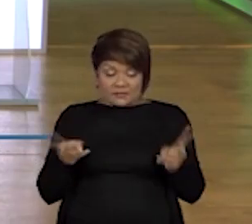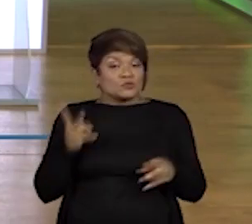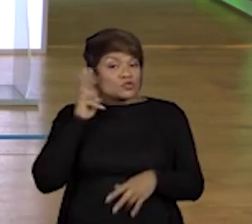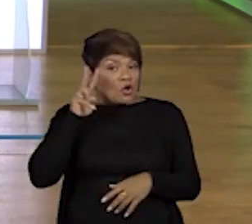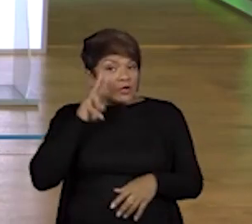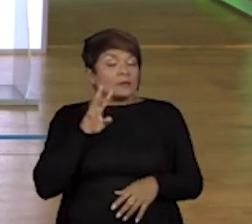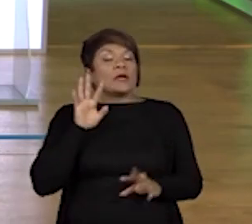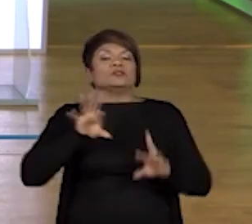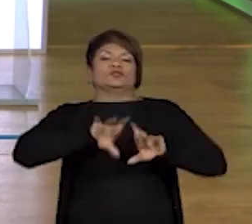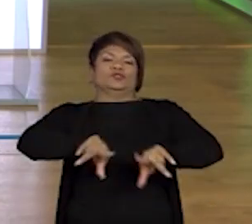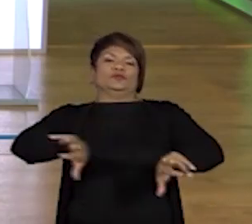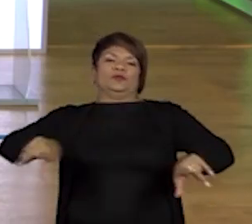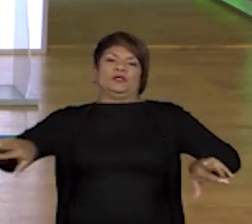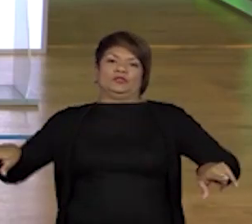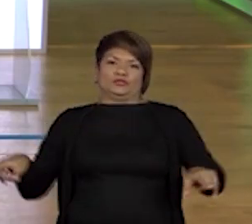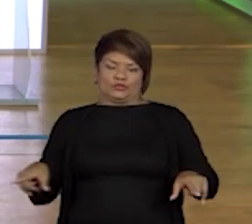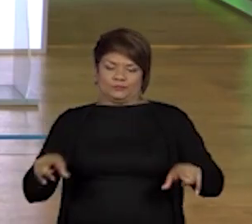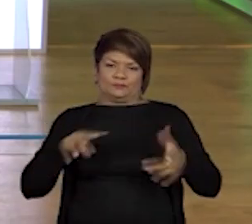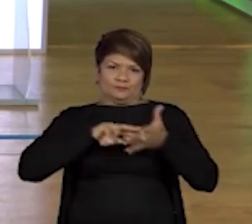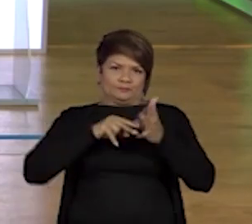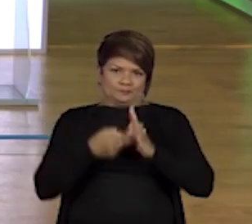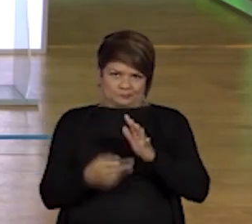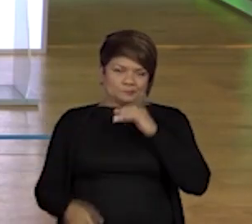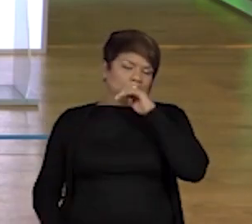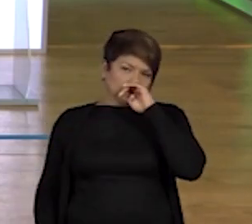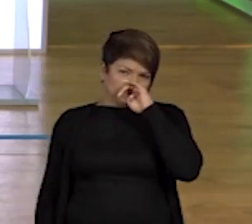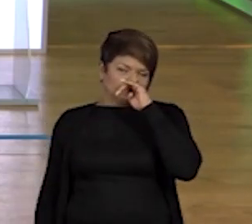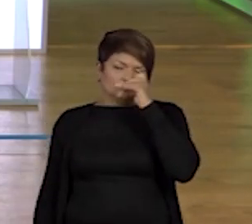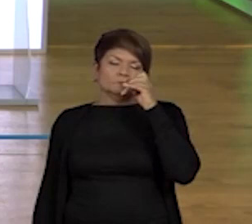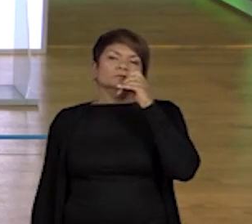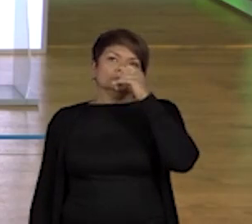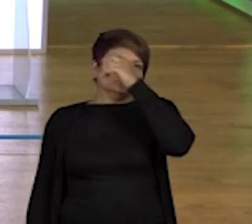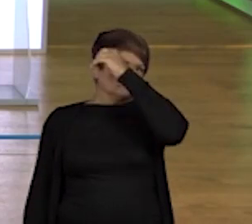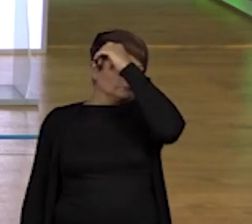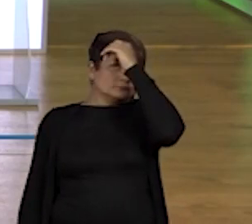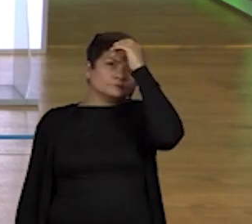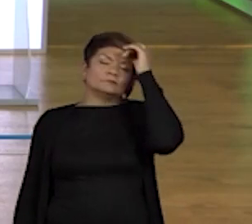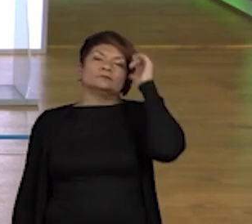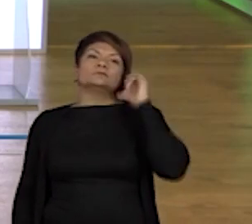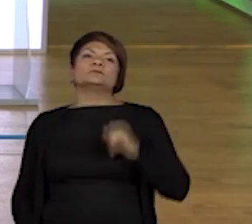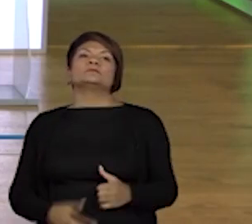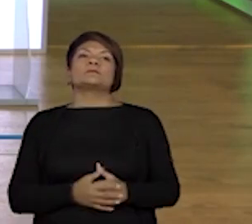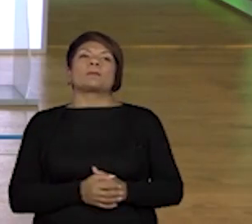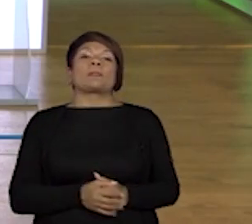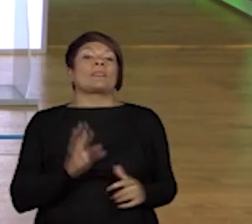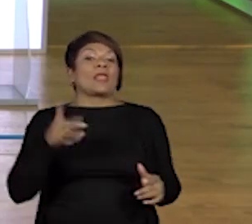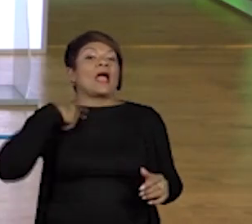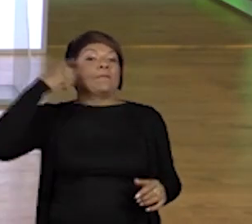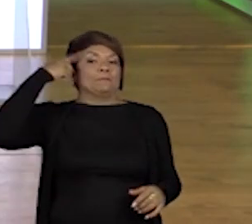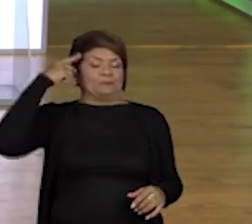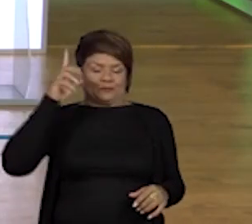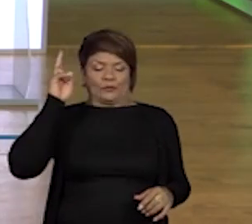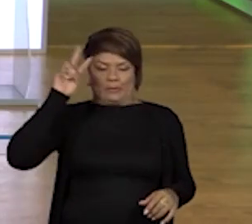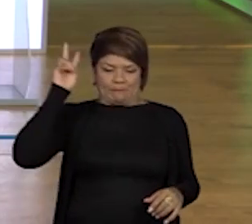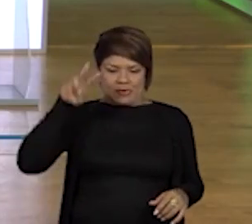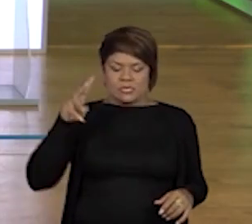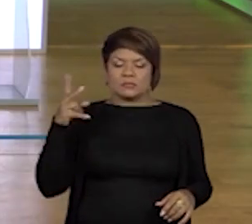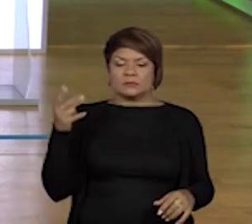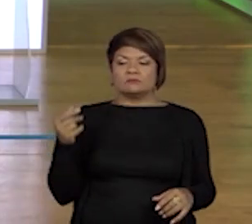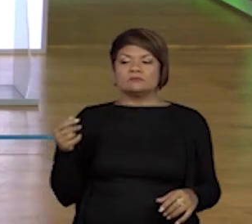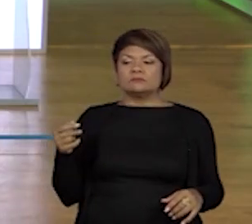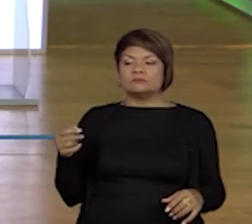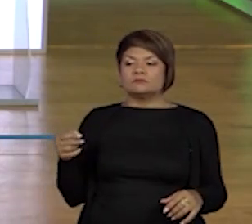relato, colocando... É um desafio para se pensar, professora Joyce. Uma história, eu lembrei essa história da mochila, porque uma história